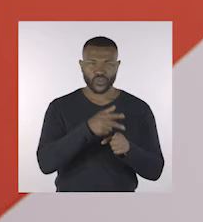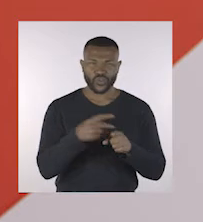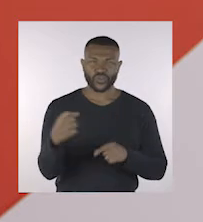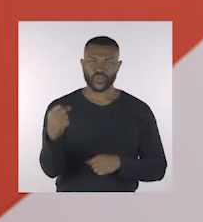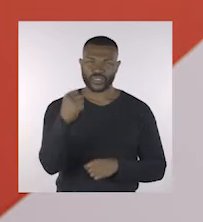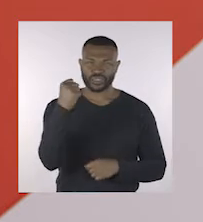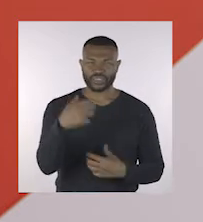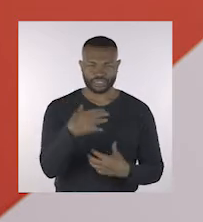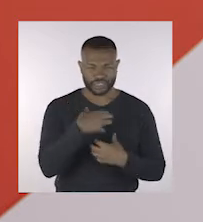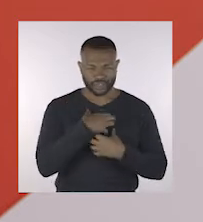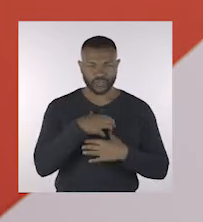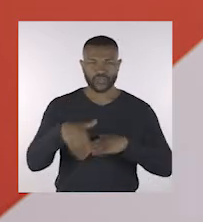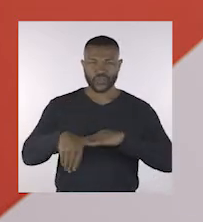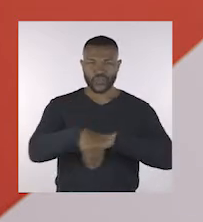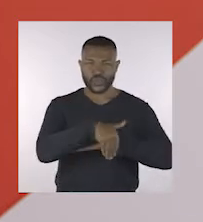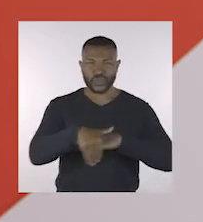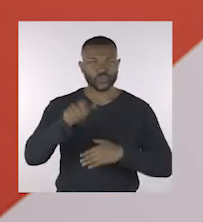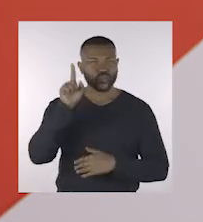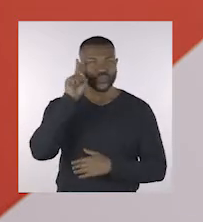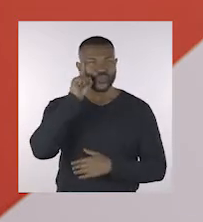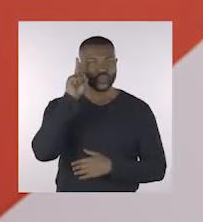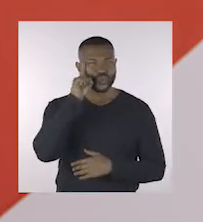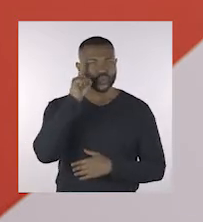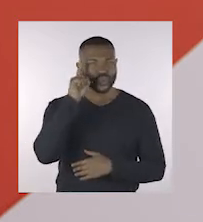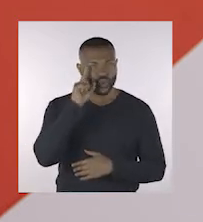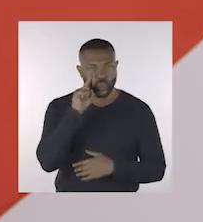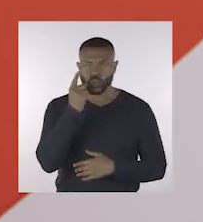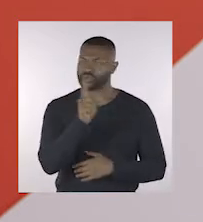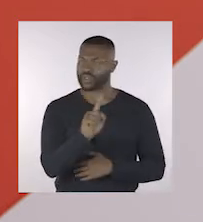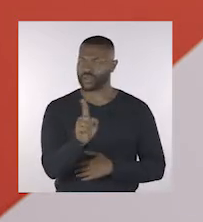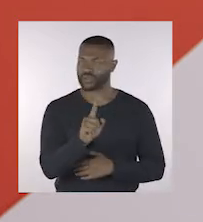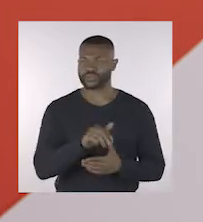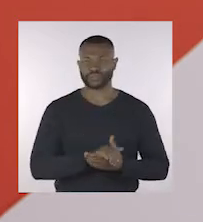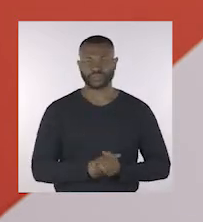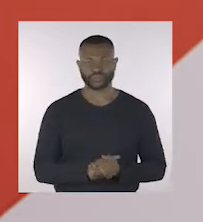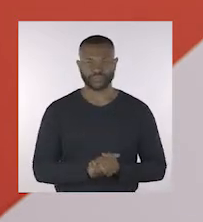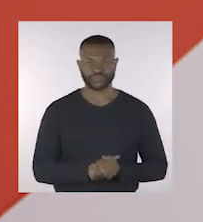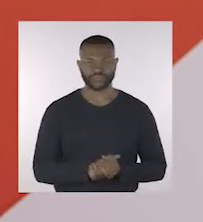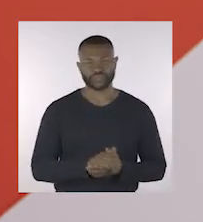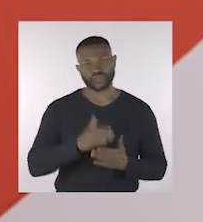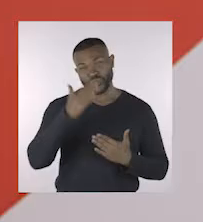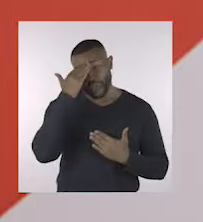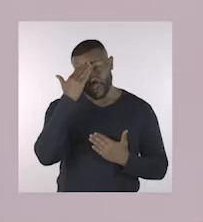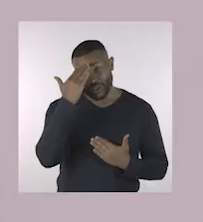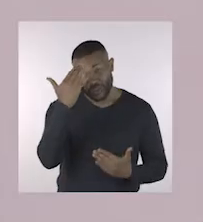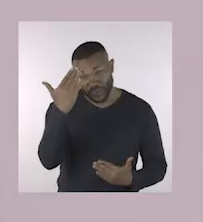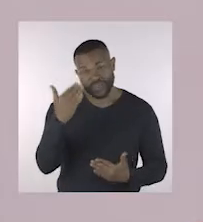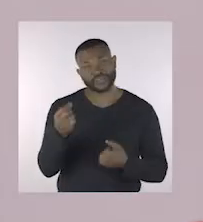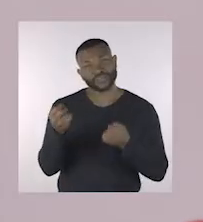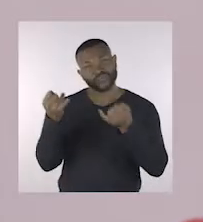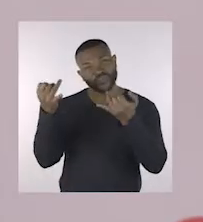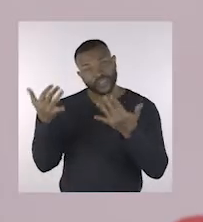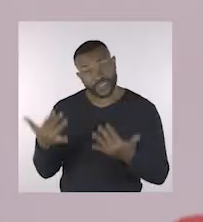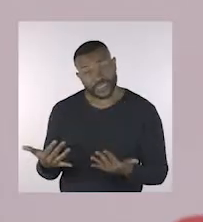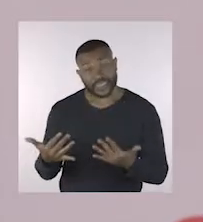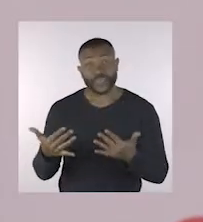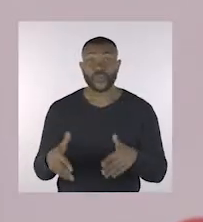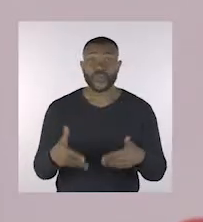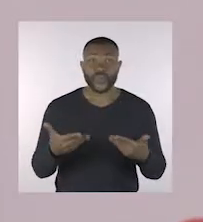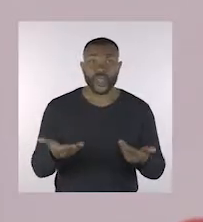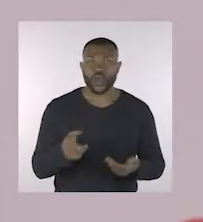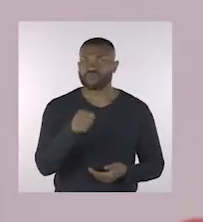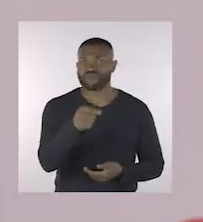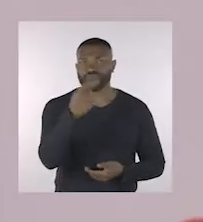essa eleição a gente está sentindo isso na rua todos os dias não tenho dúvidas vocês disso muito obrigada pela sua fala